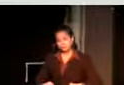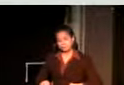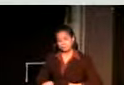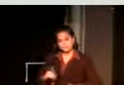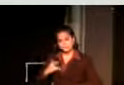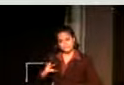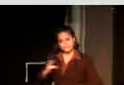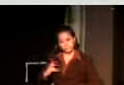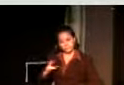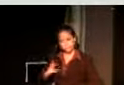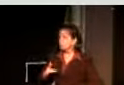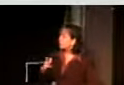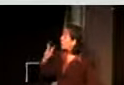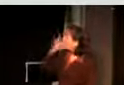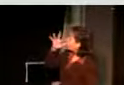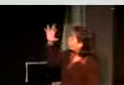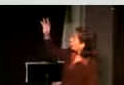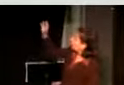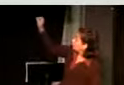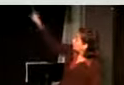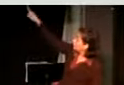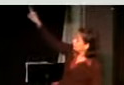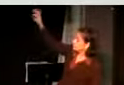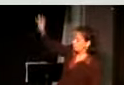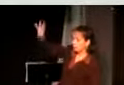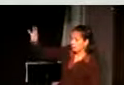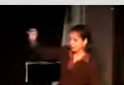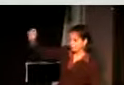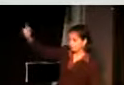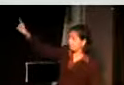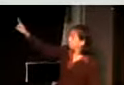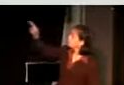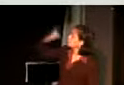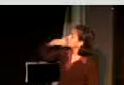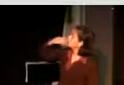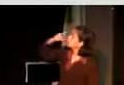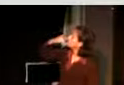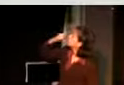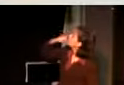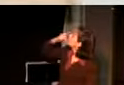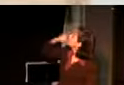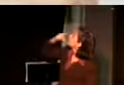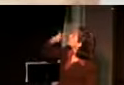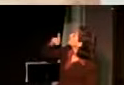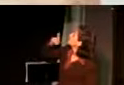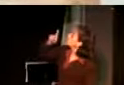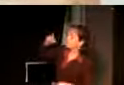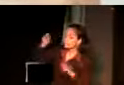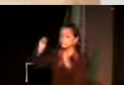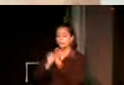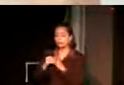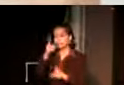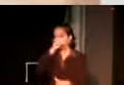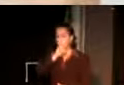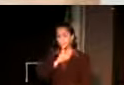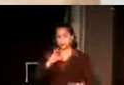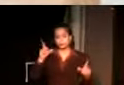lado desse afrodescendente para não ofender ninguém chorando este aqui